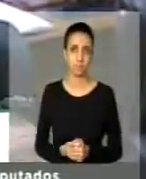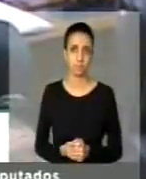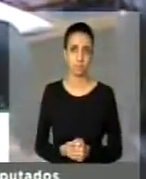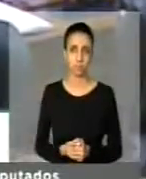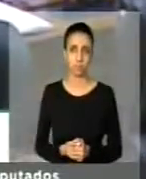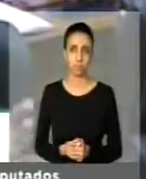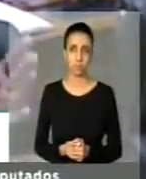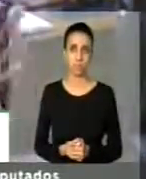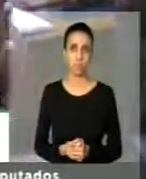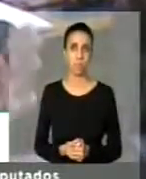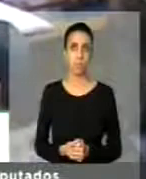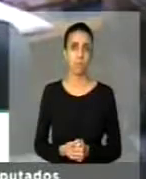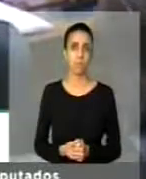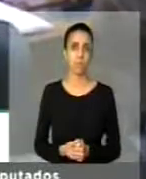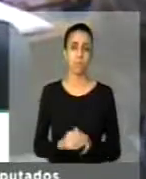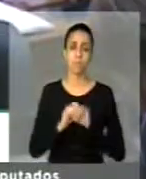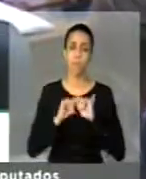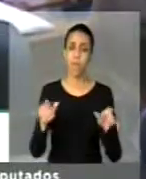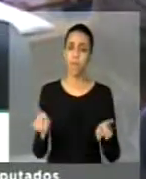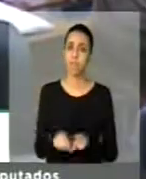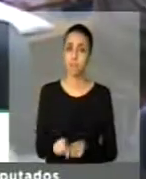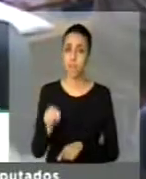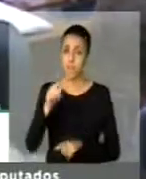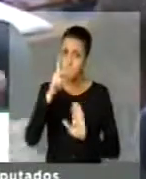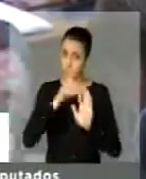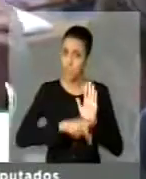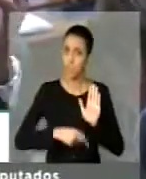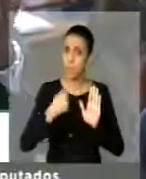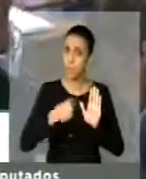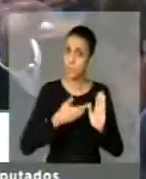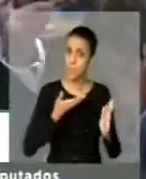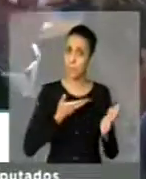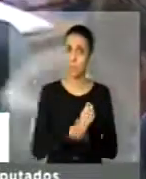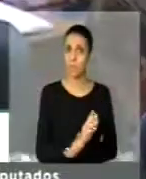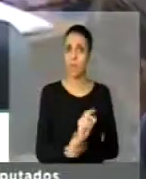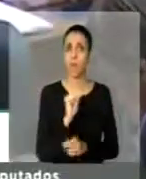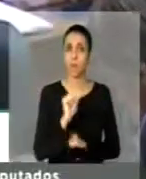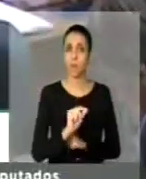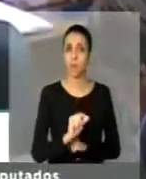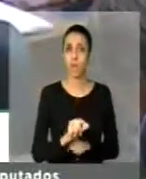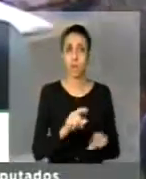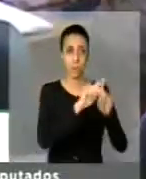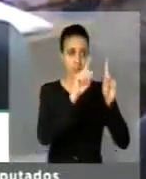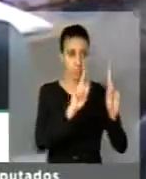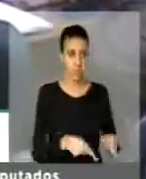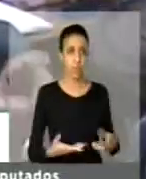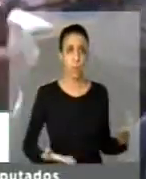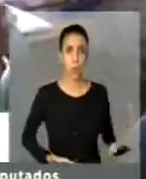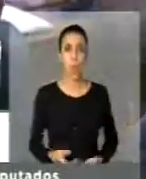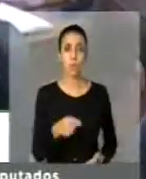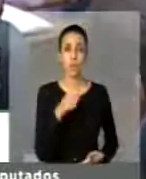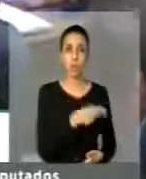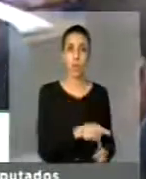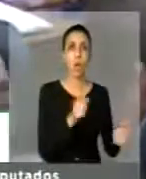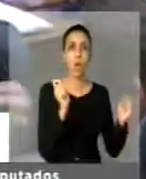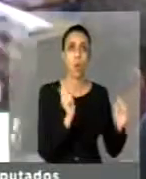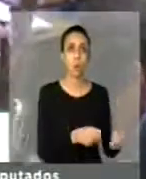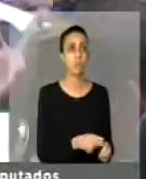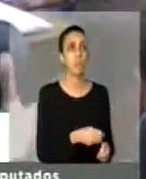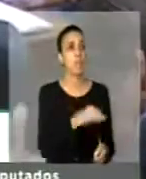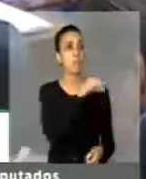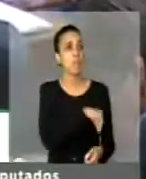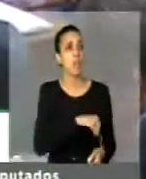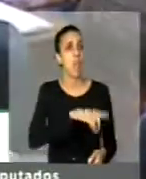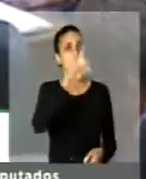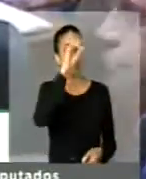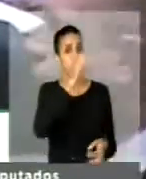dizer uma coisa nós temos que aprovar os projetos para que os servidores públicos desses estados possam receber o seu